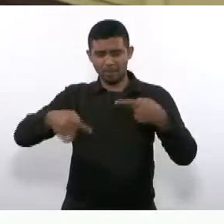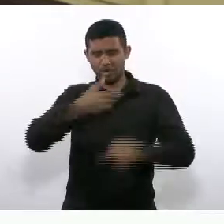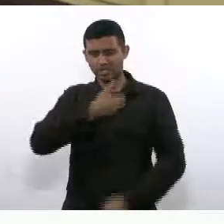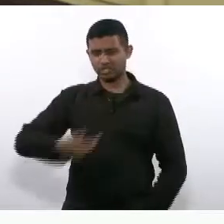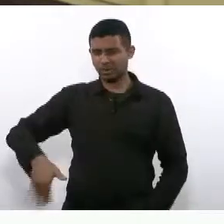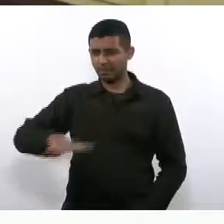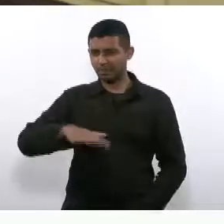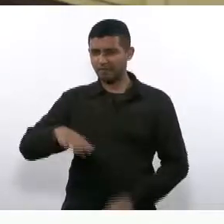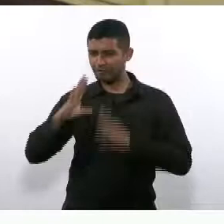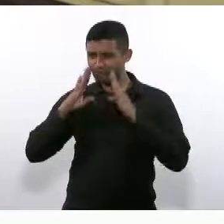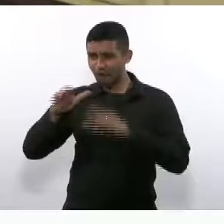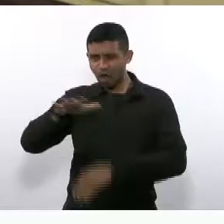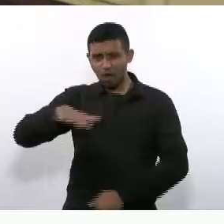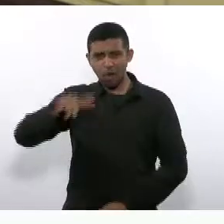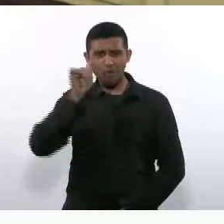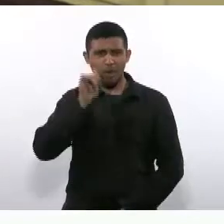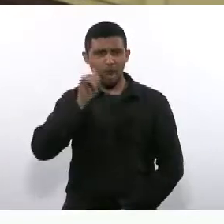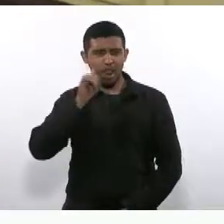Mulheres. Então,